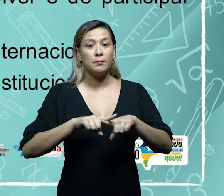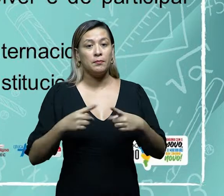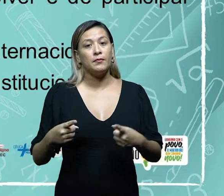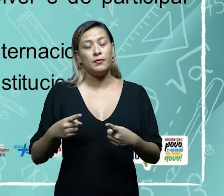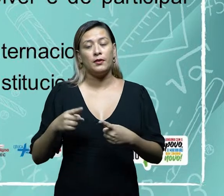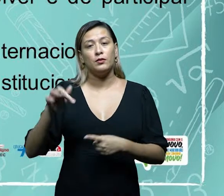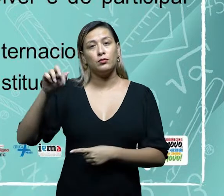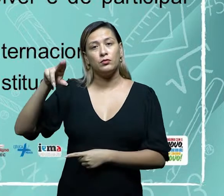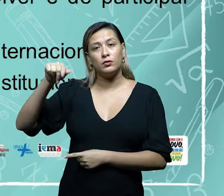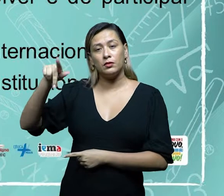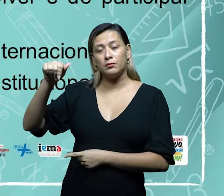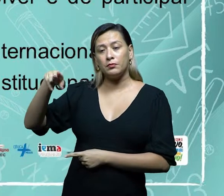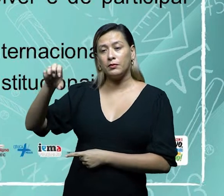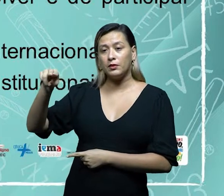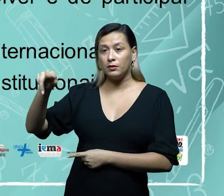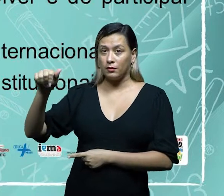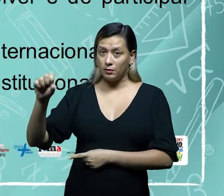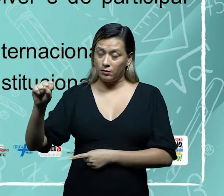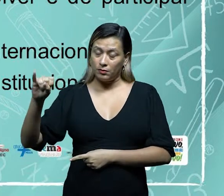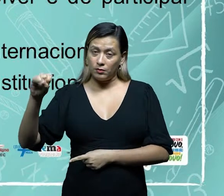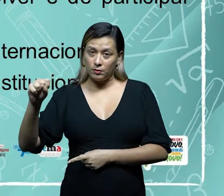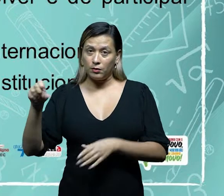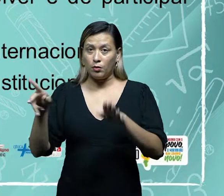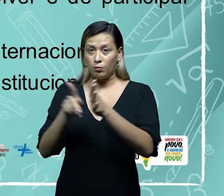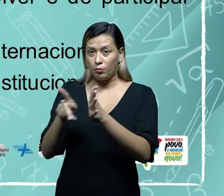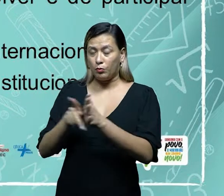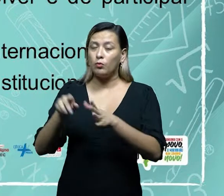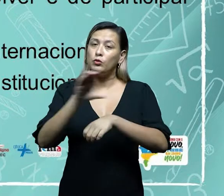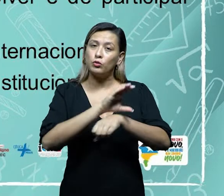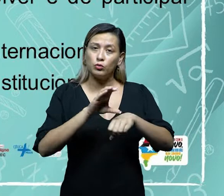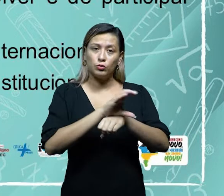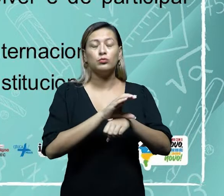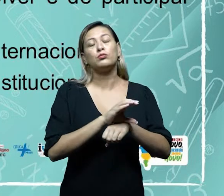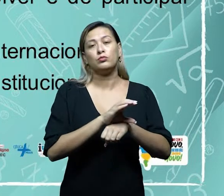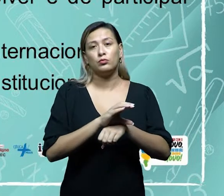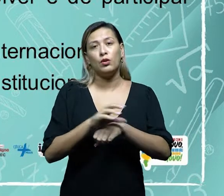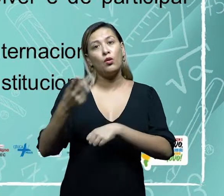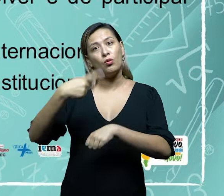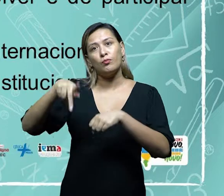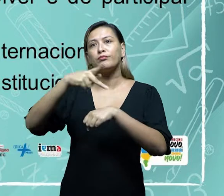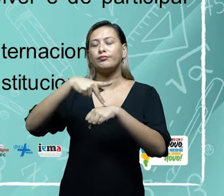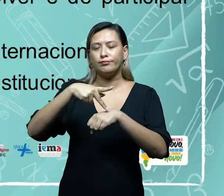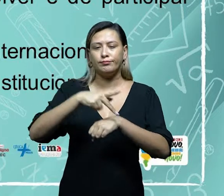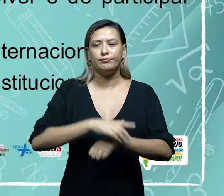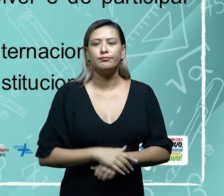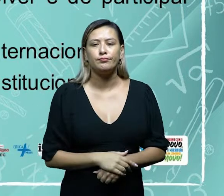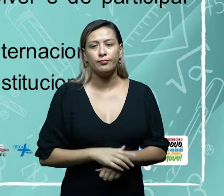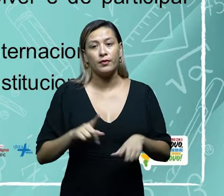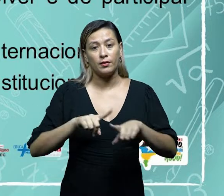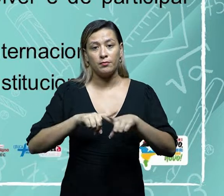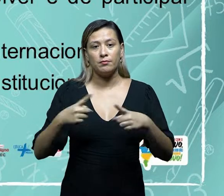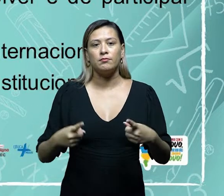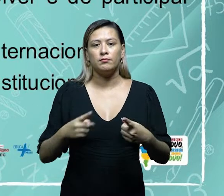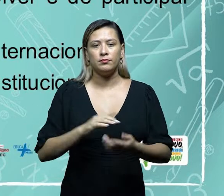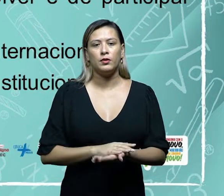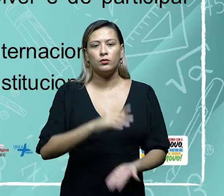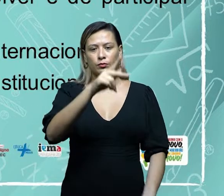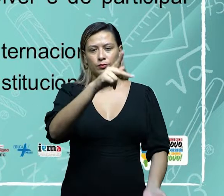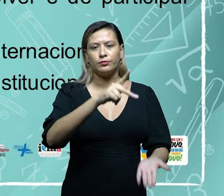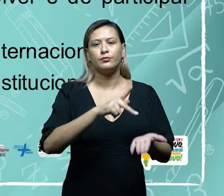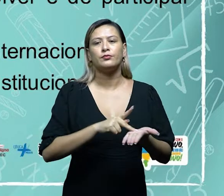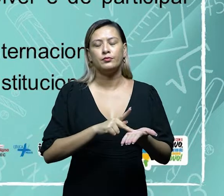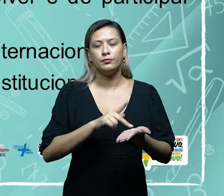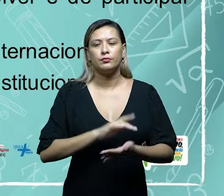fundamentais estão previstos no texto constitucionais de cada país. Bom, quando os direitos humanos são firmados em